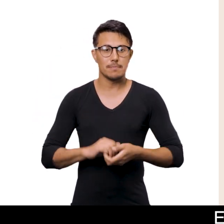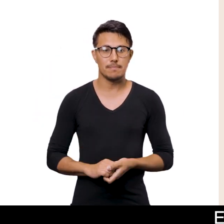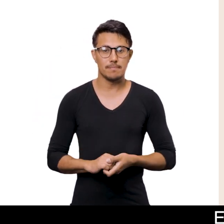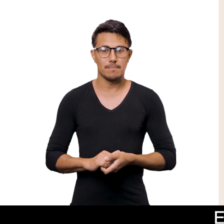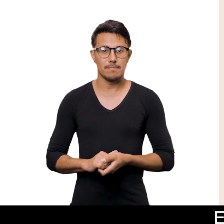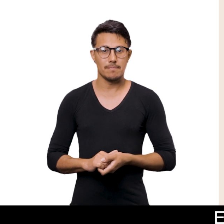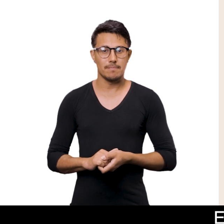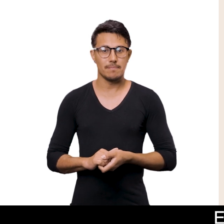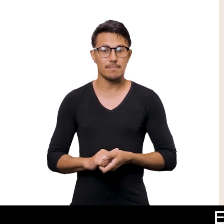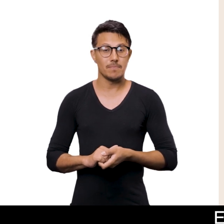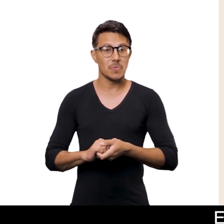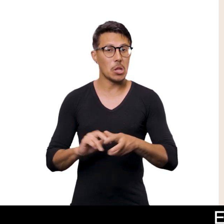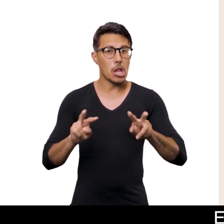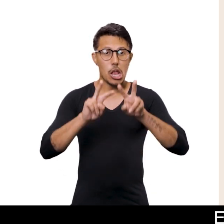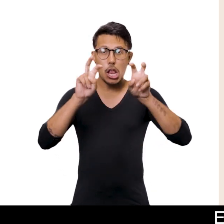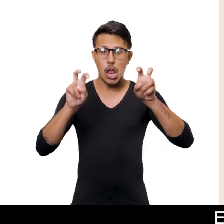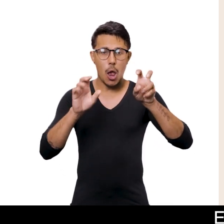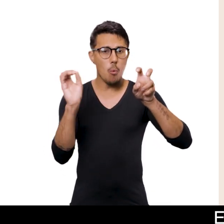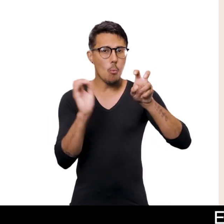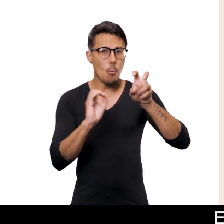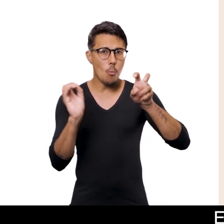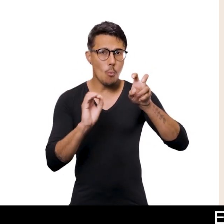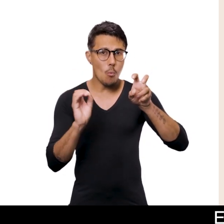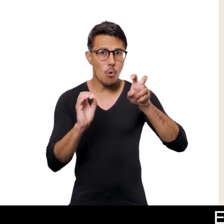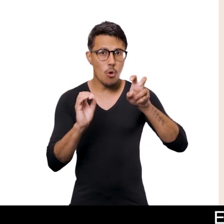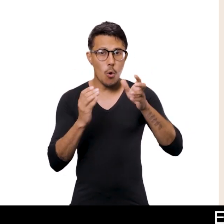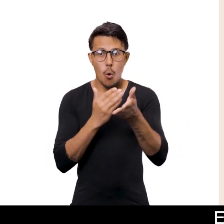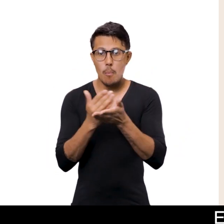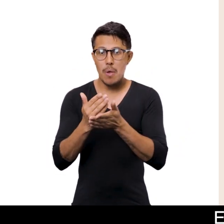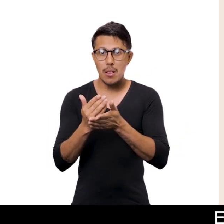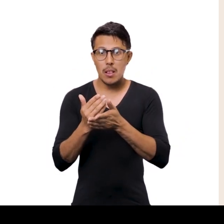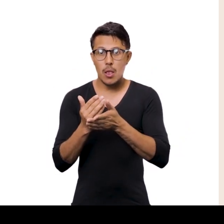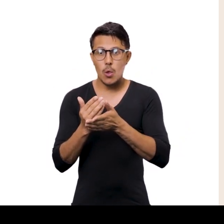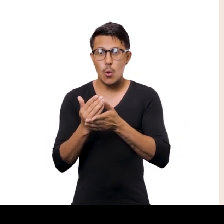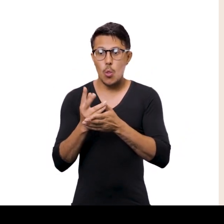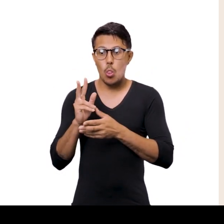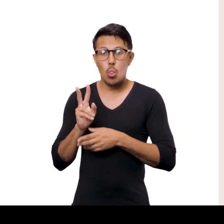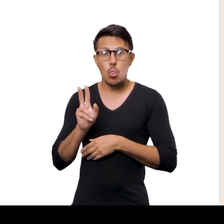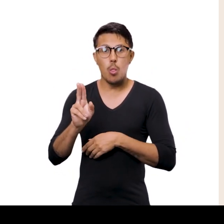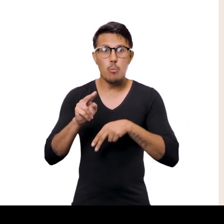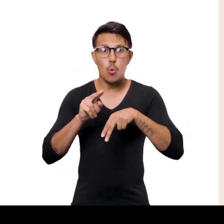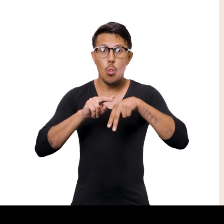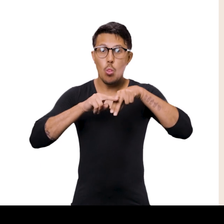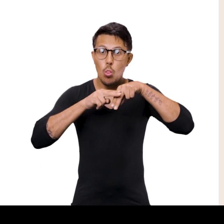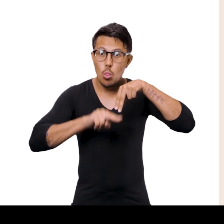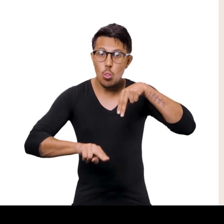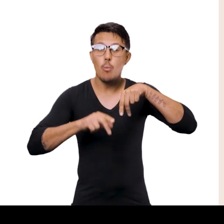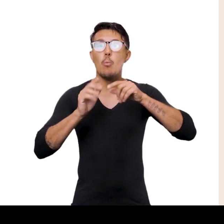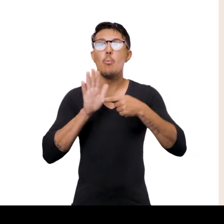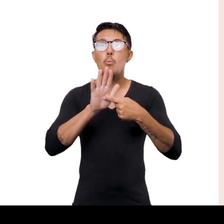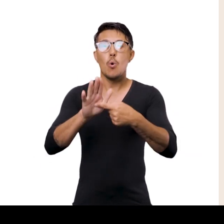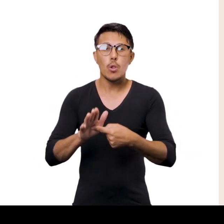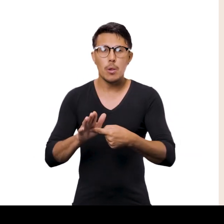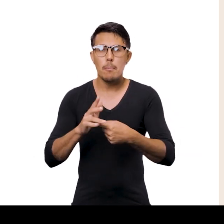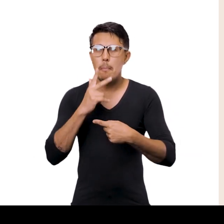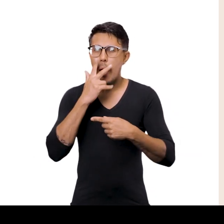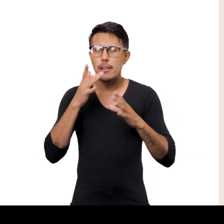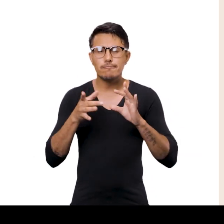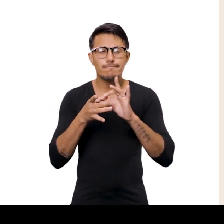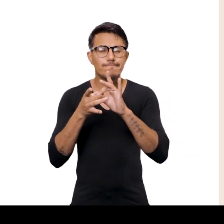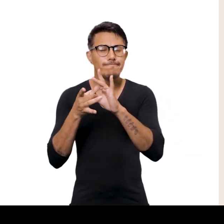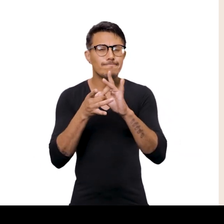Em Sem Título, é a primeira vez em que o duplo aparece nu, com os sexos conectados em união